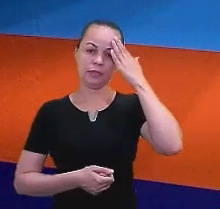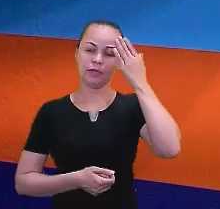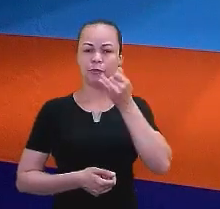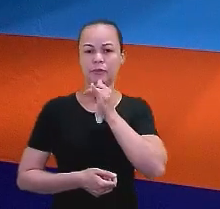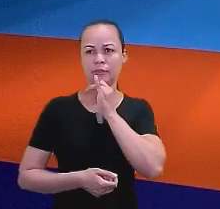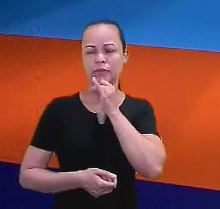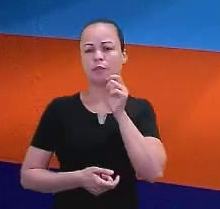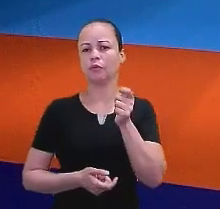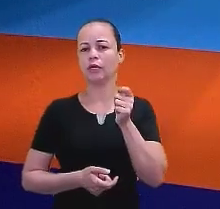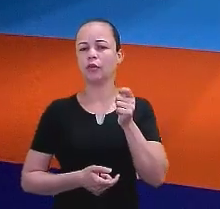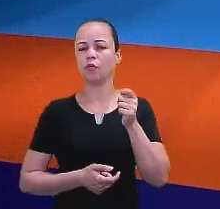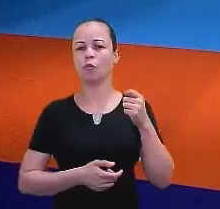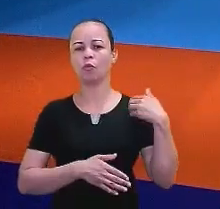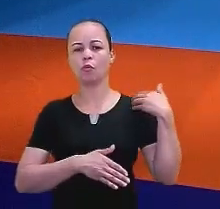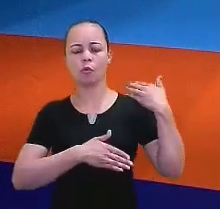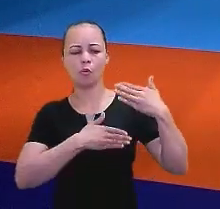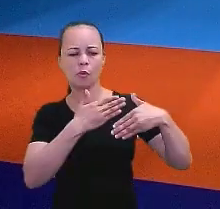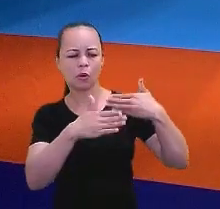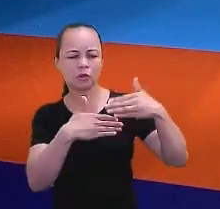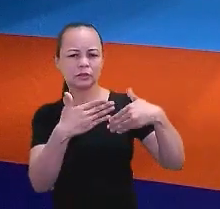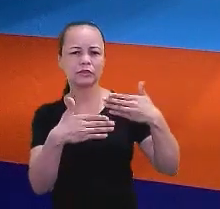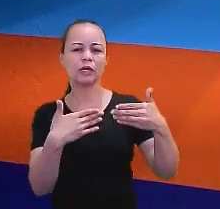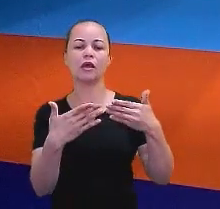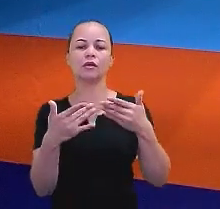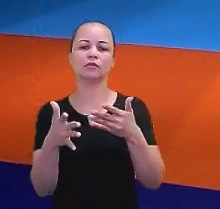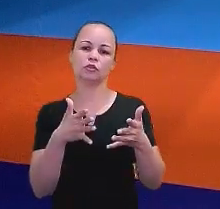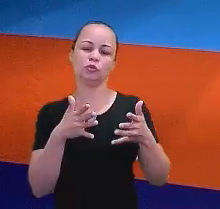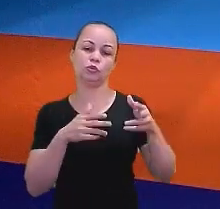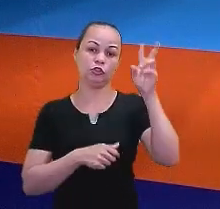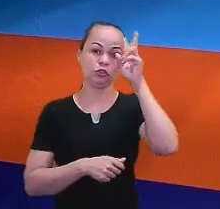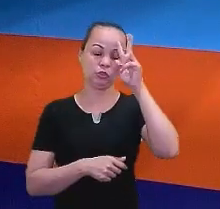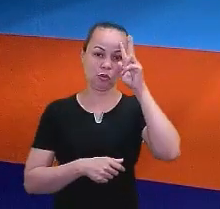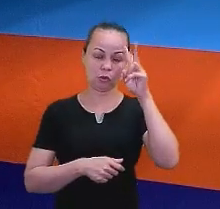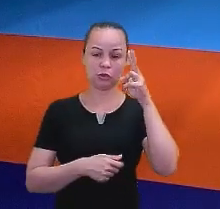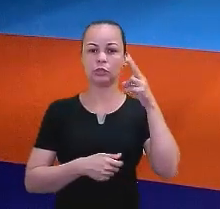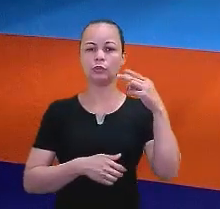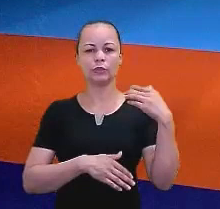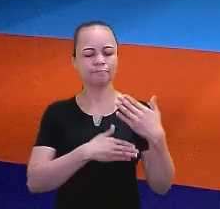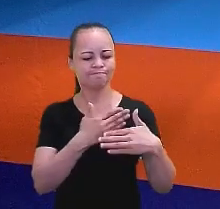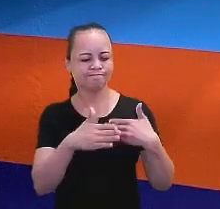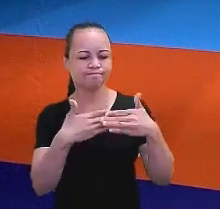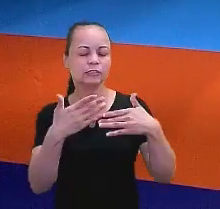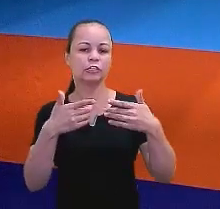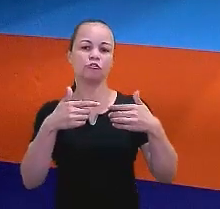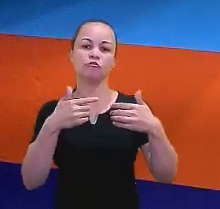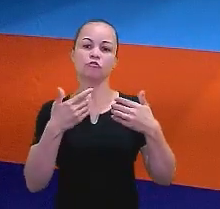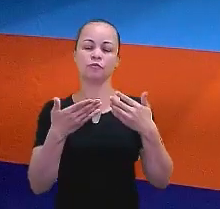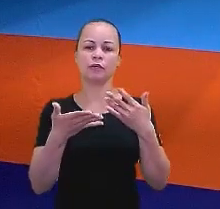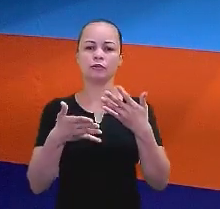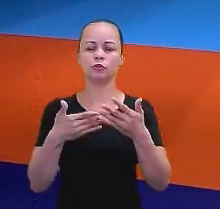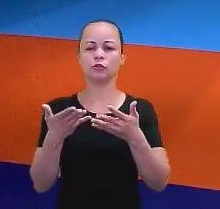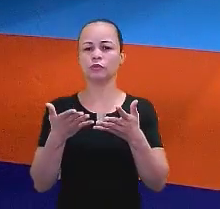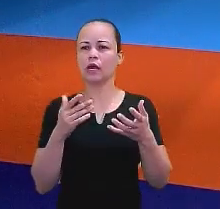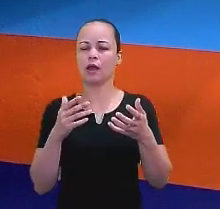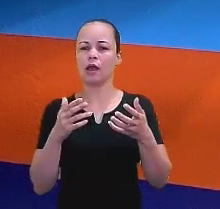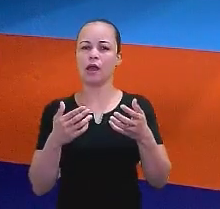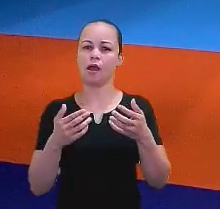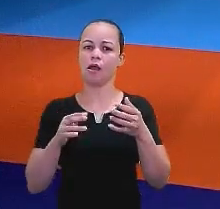processo histórico de surgimento e desenvolvimento da